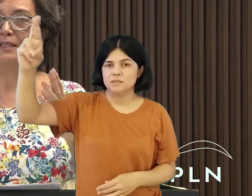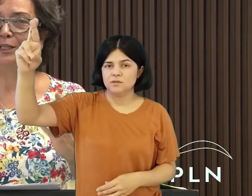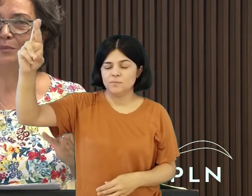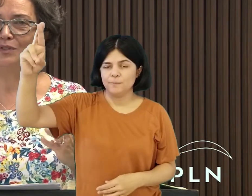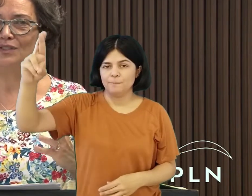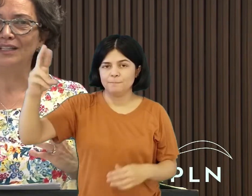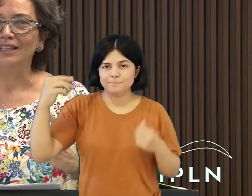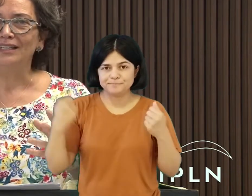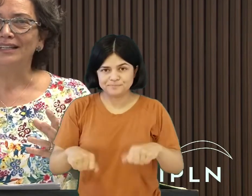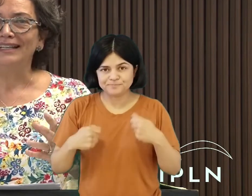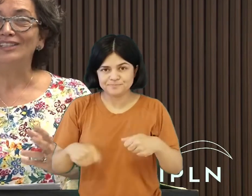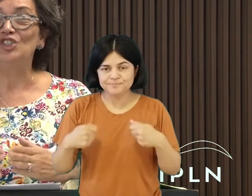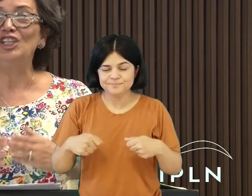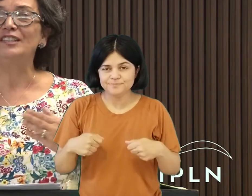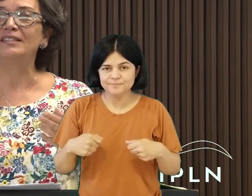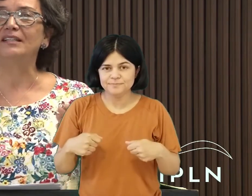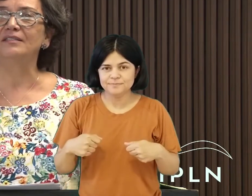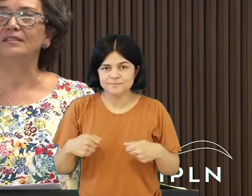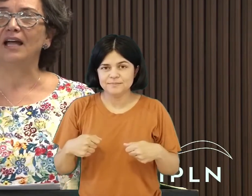Precisamos